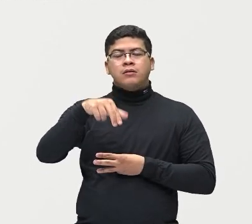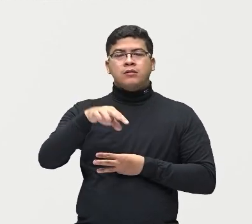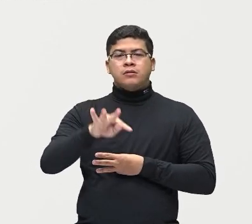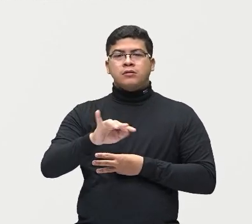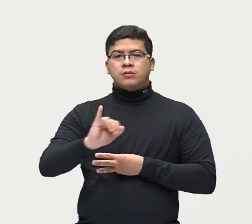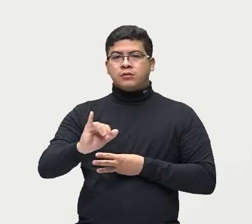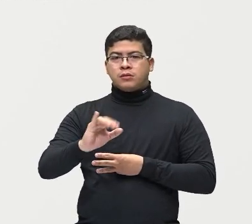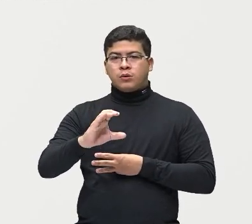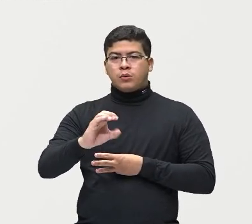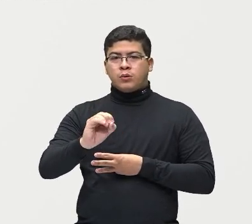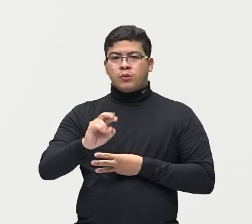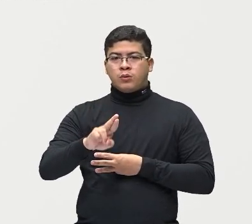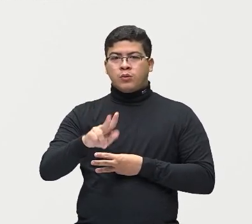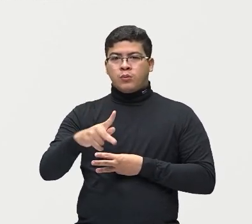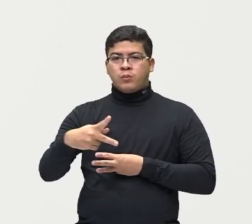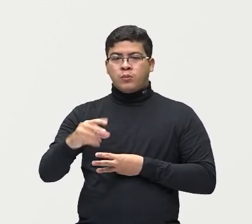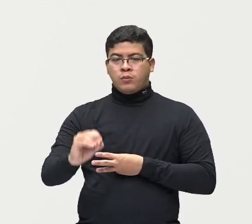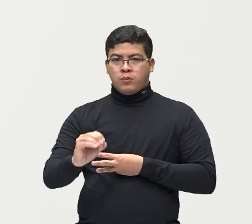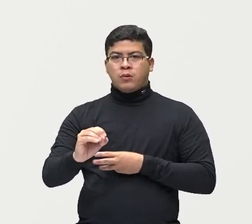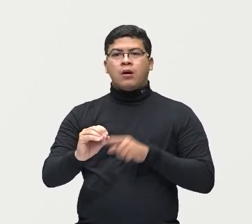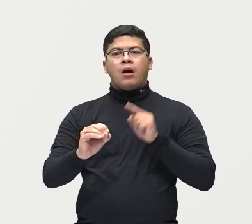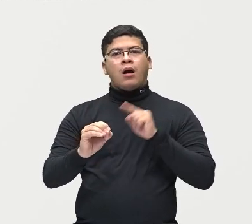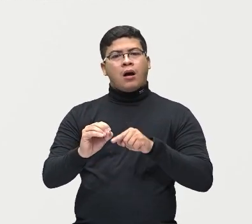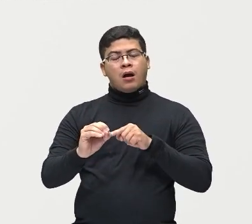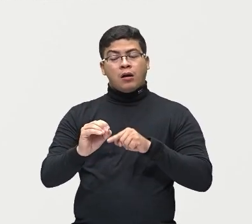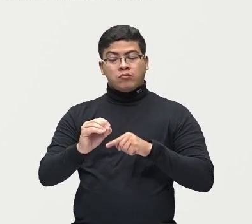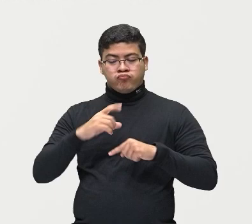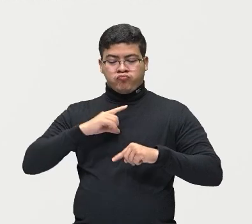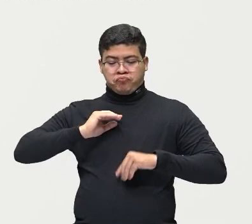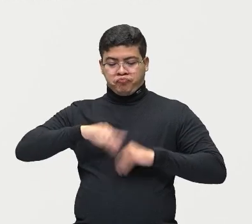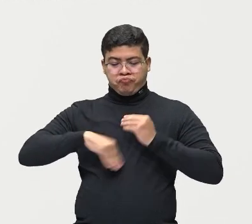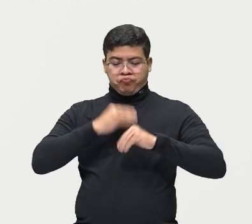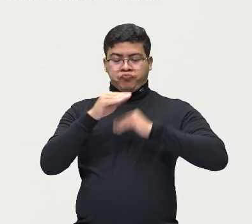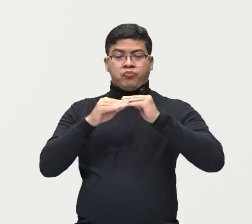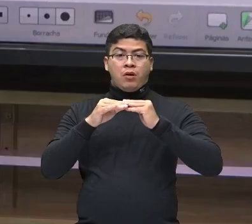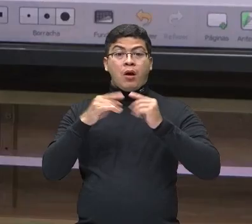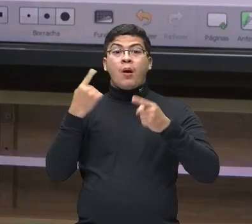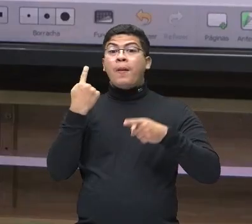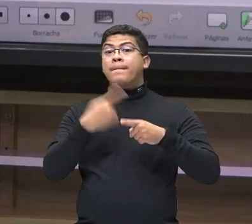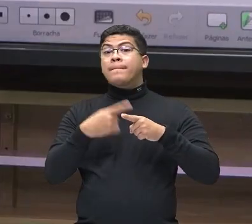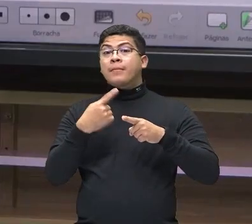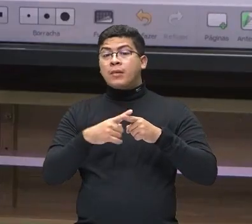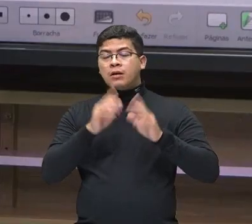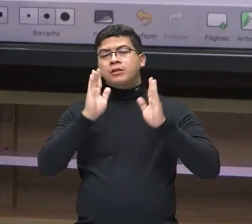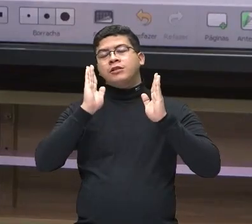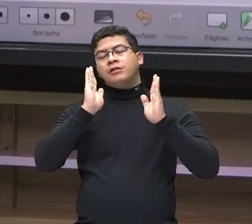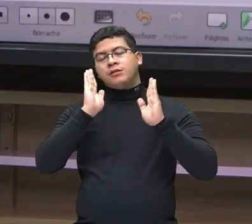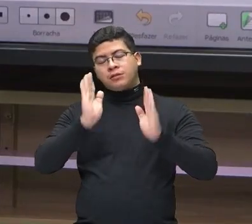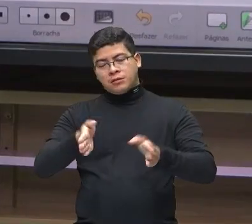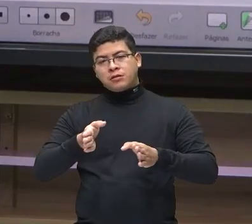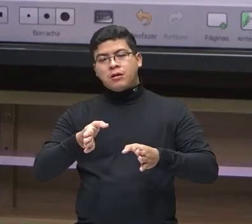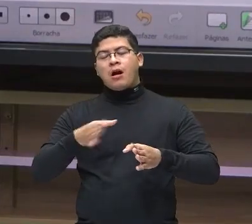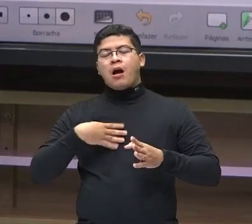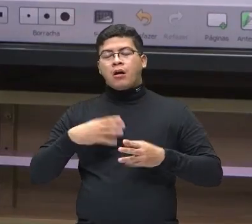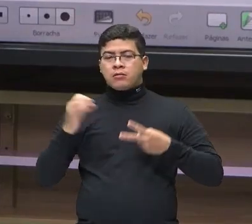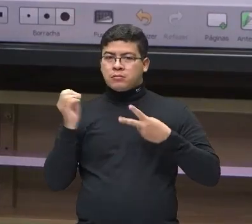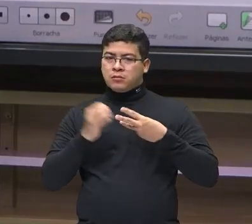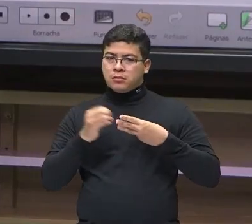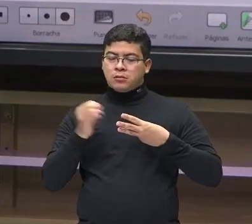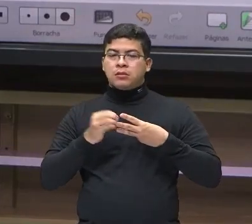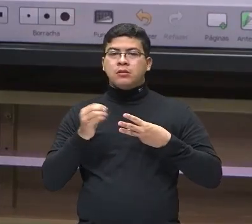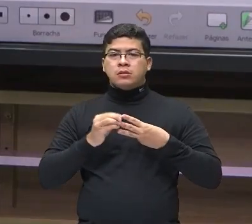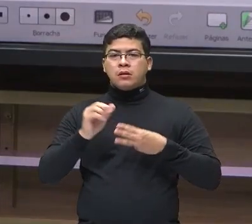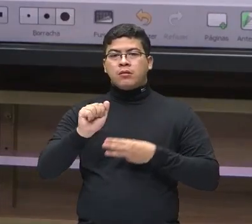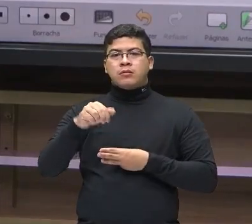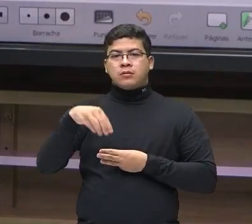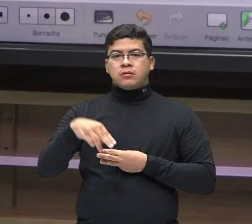o vírus, não apareceu sintoma. Por que não apareceu sintoma? Porque a criança já tinha adquirido os anticorpos. O organismo da